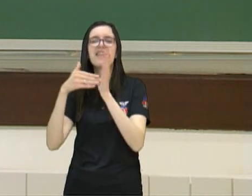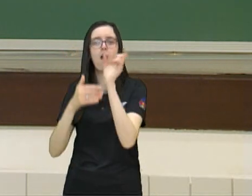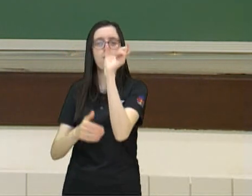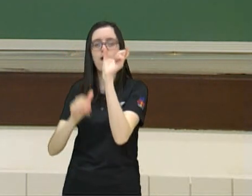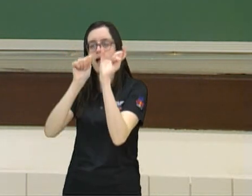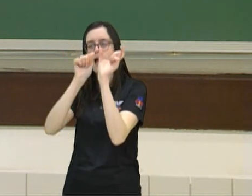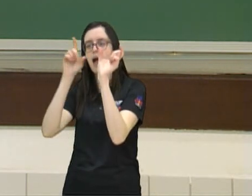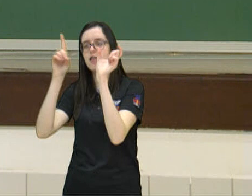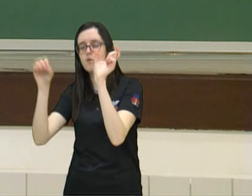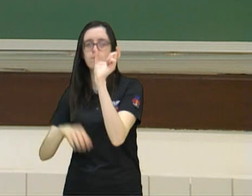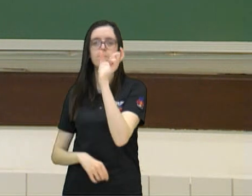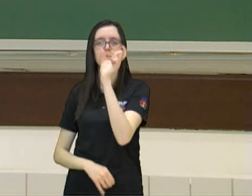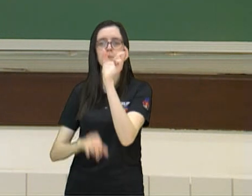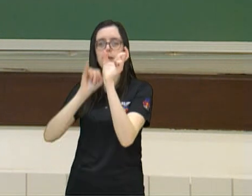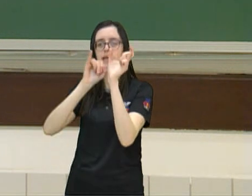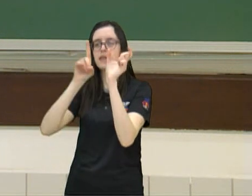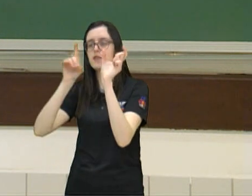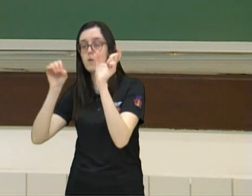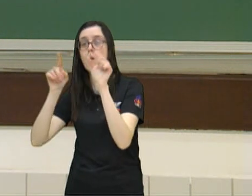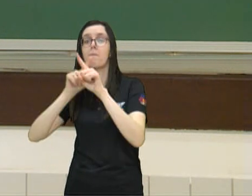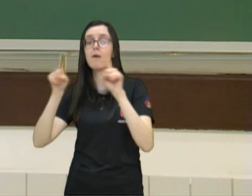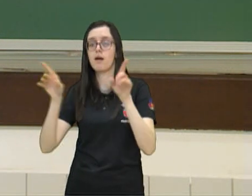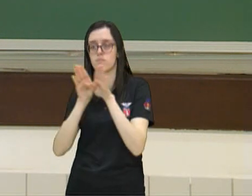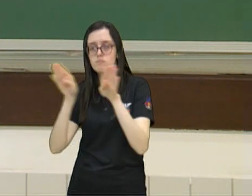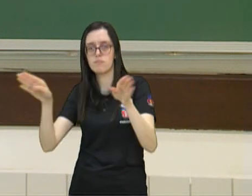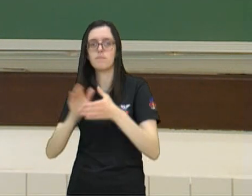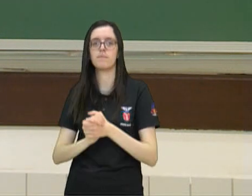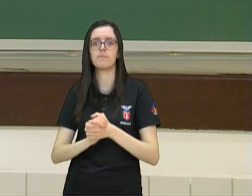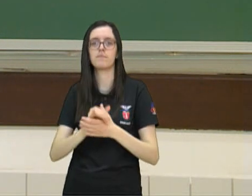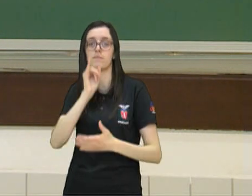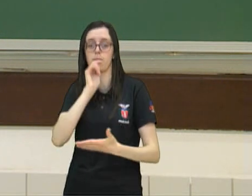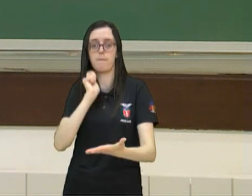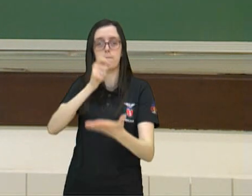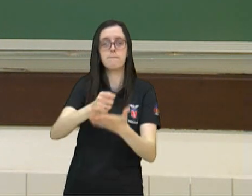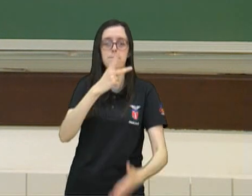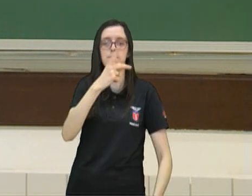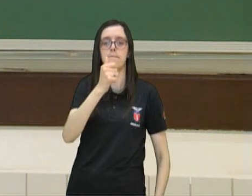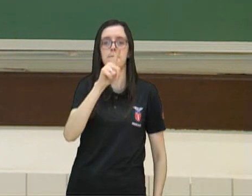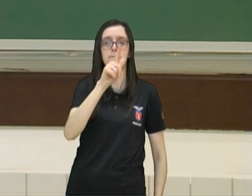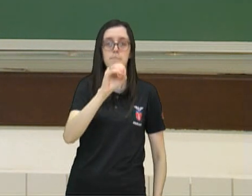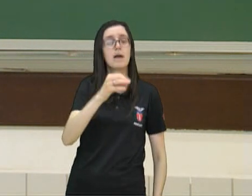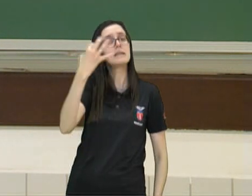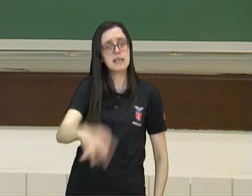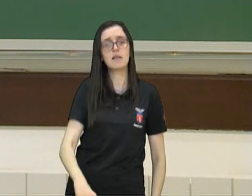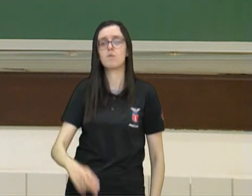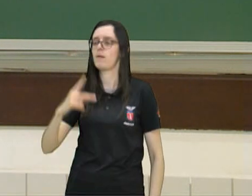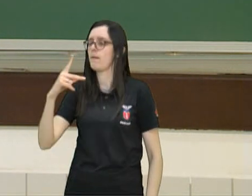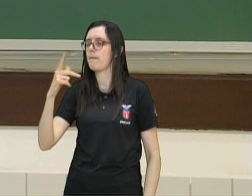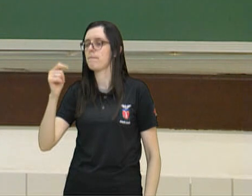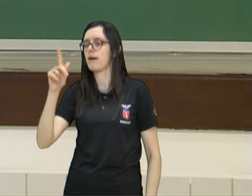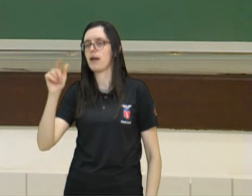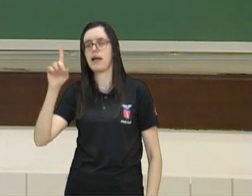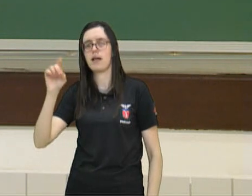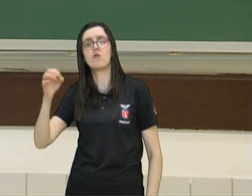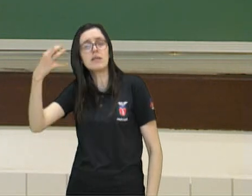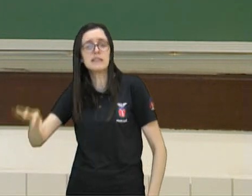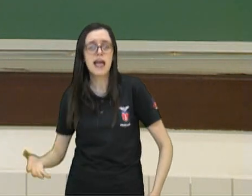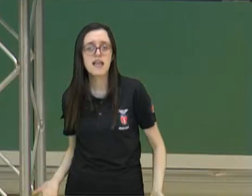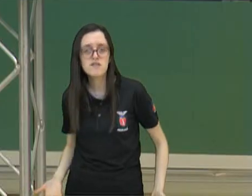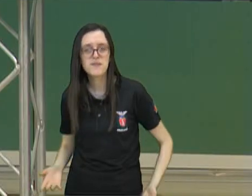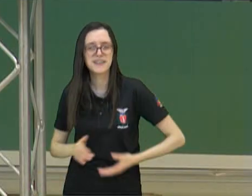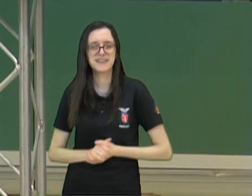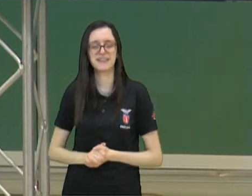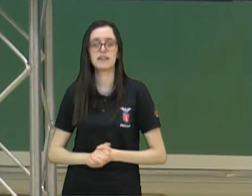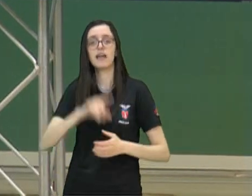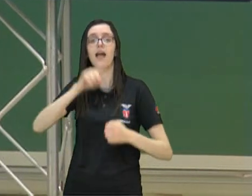mas expressam a mesma ideia. Pago está certo e pagado também está certo.